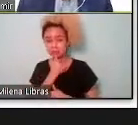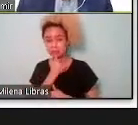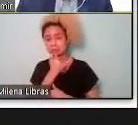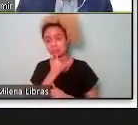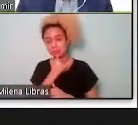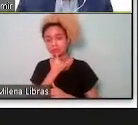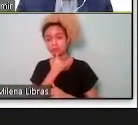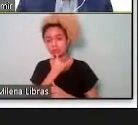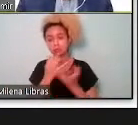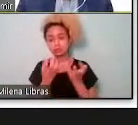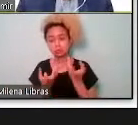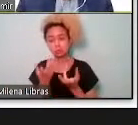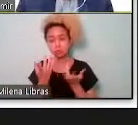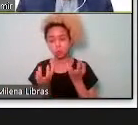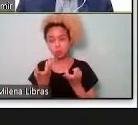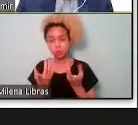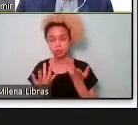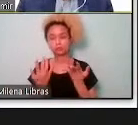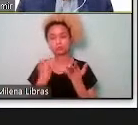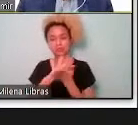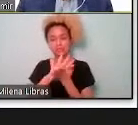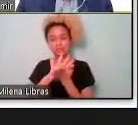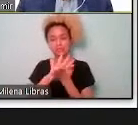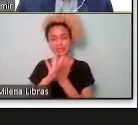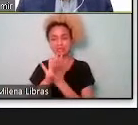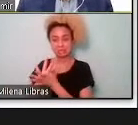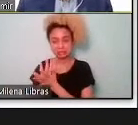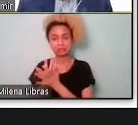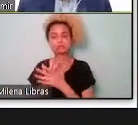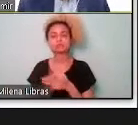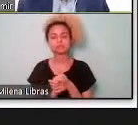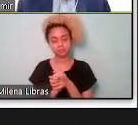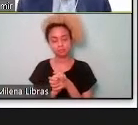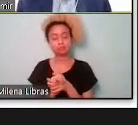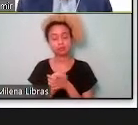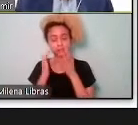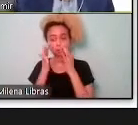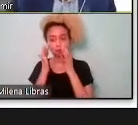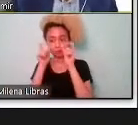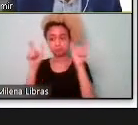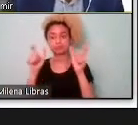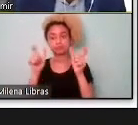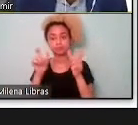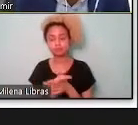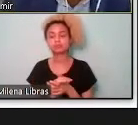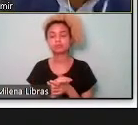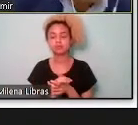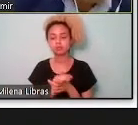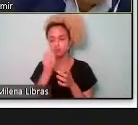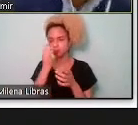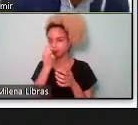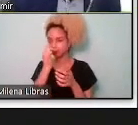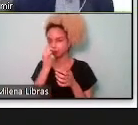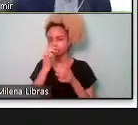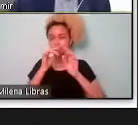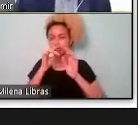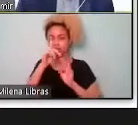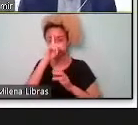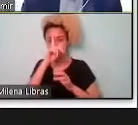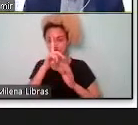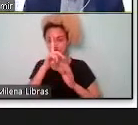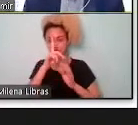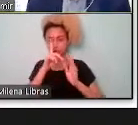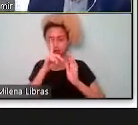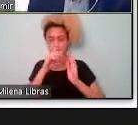chamou muita atenção das autoridades com relação a esse desabamento de um teto da Igreja Renascer. Aí,